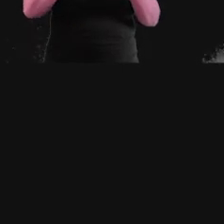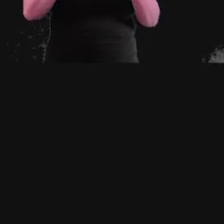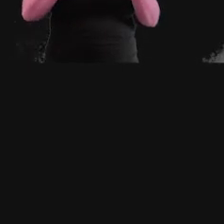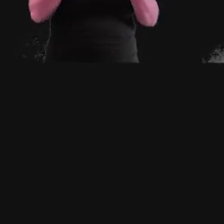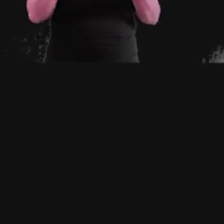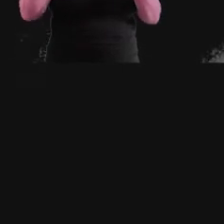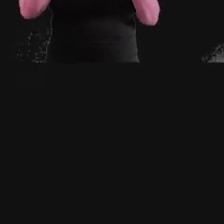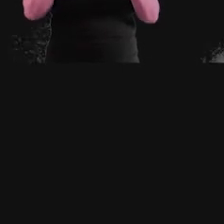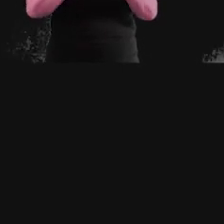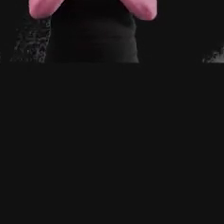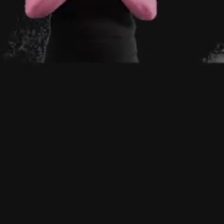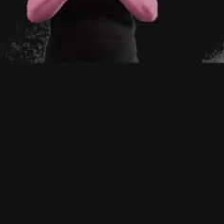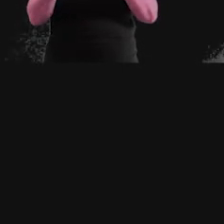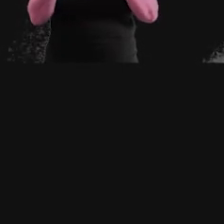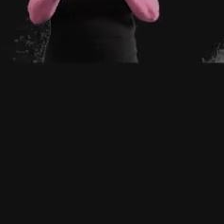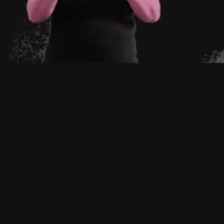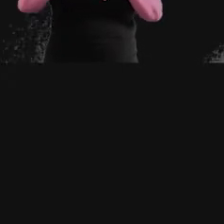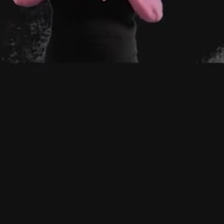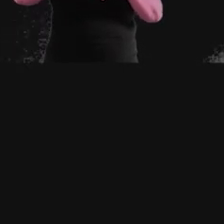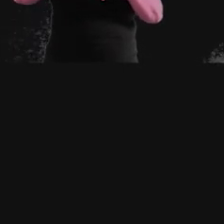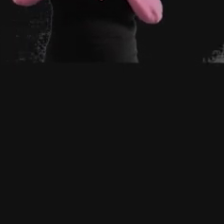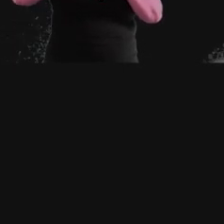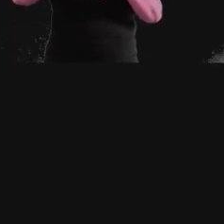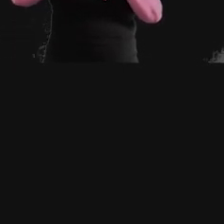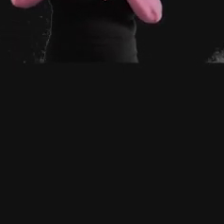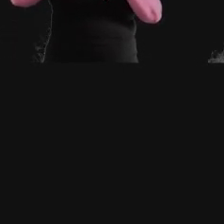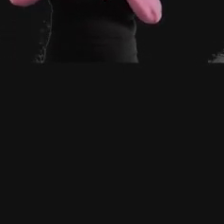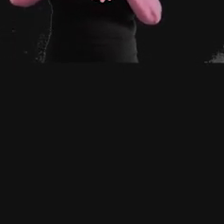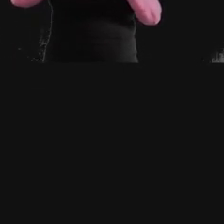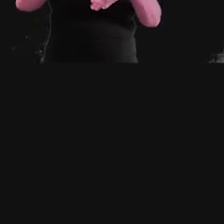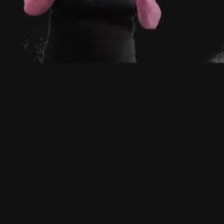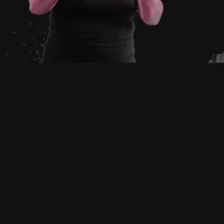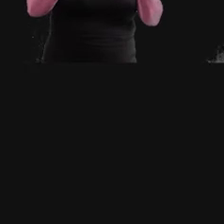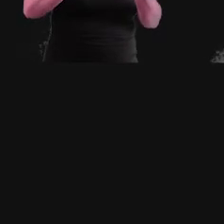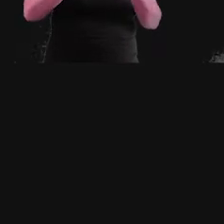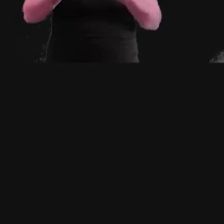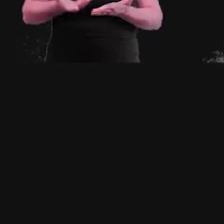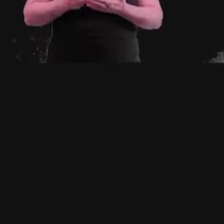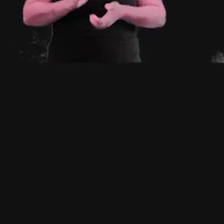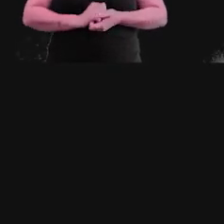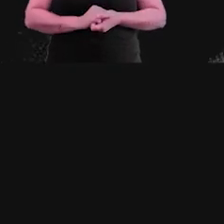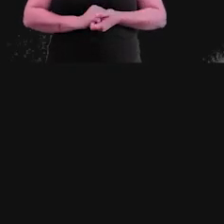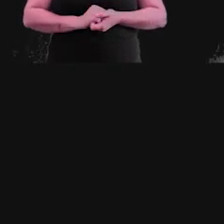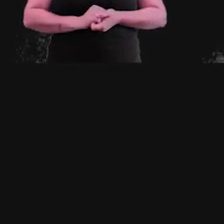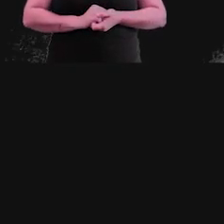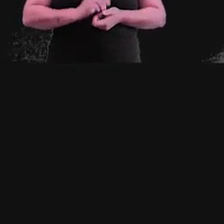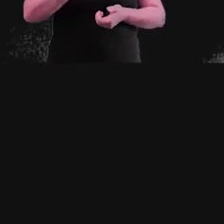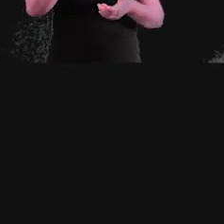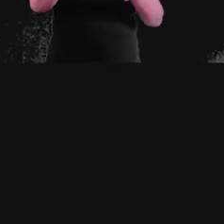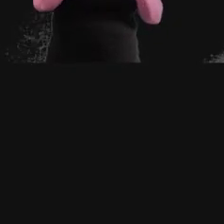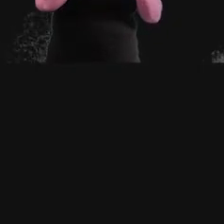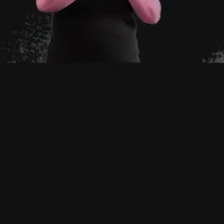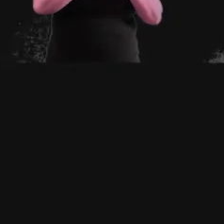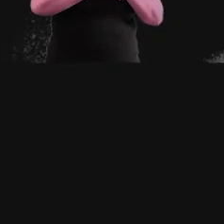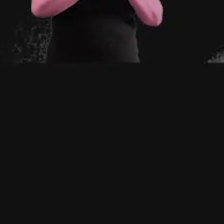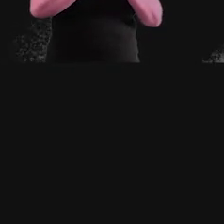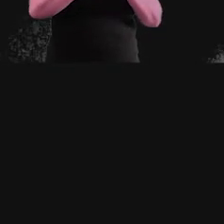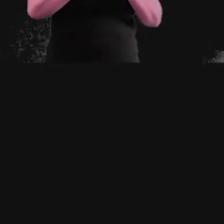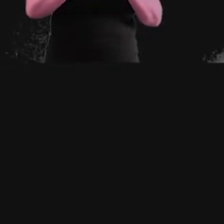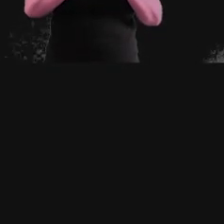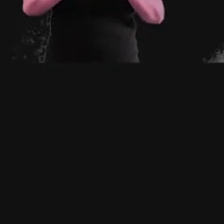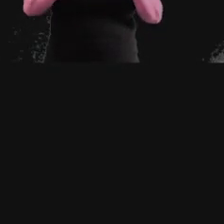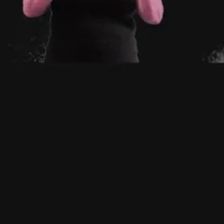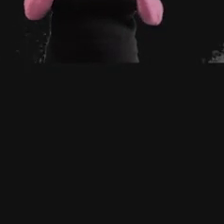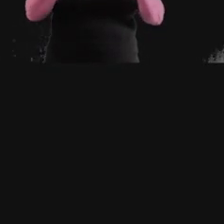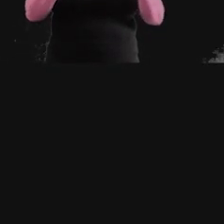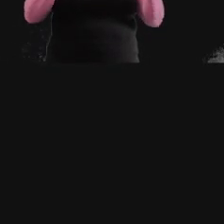aqui também, dado o avançado do nosso horário. E vou, ainda que sejam questões de natureza distinta,